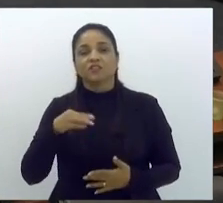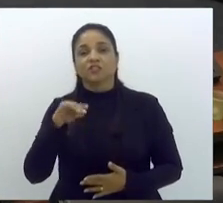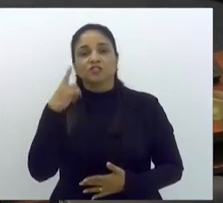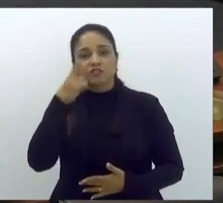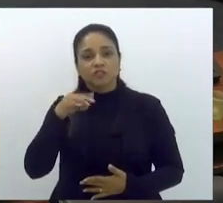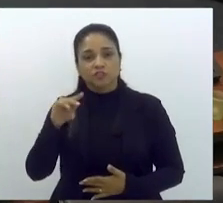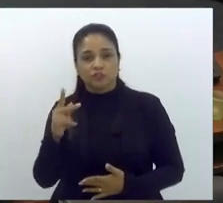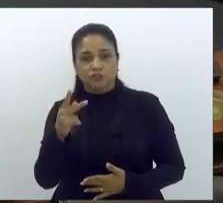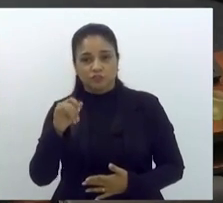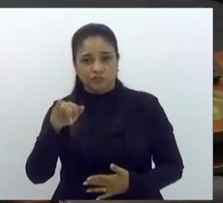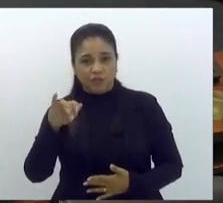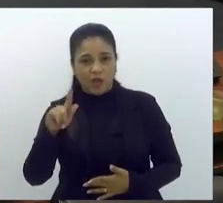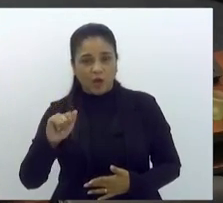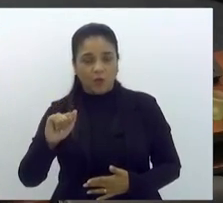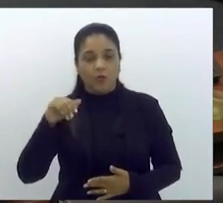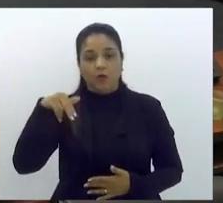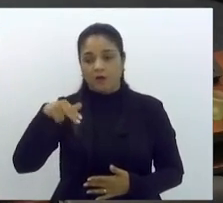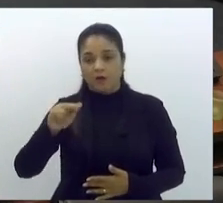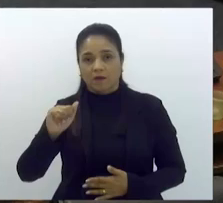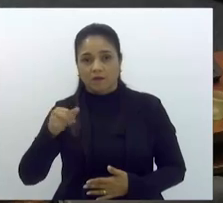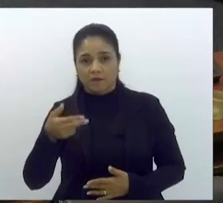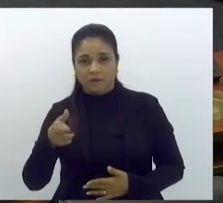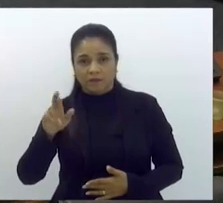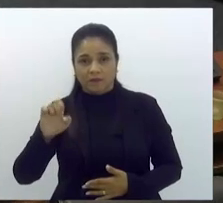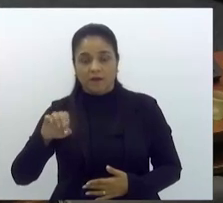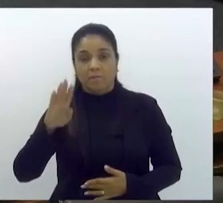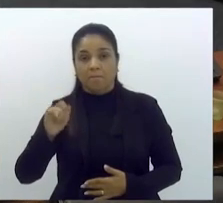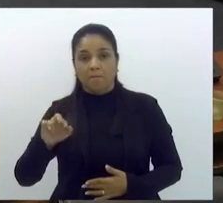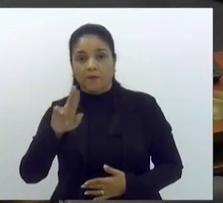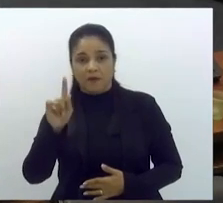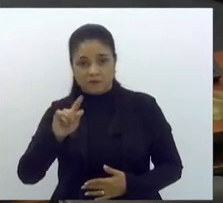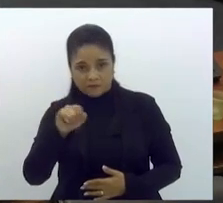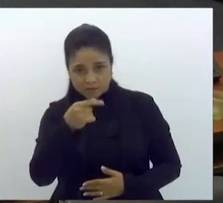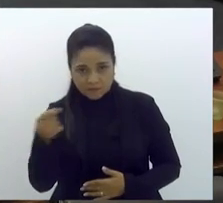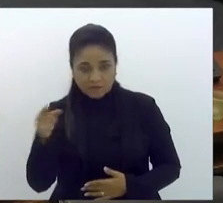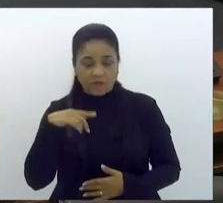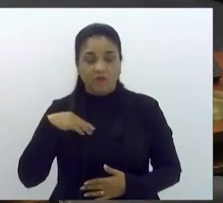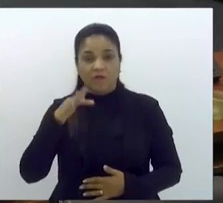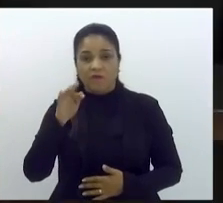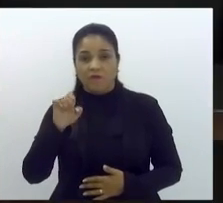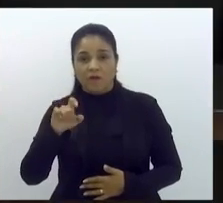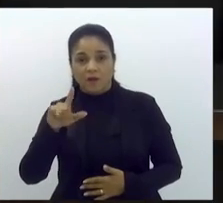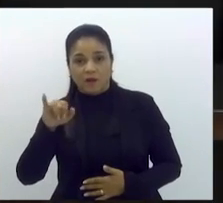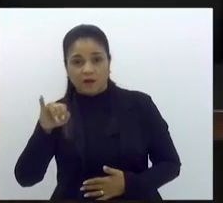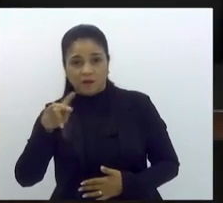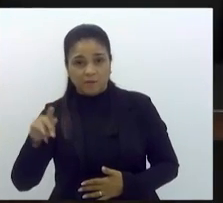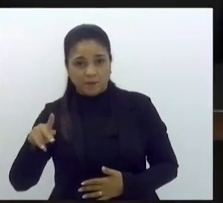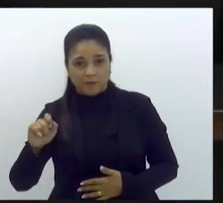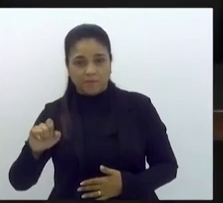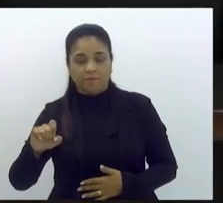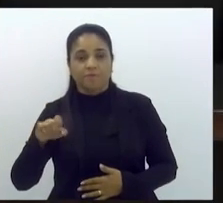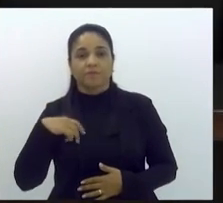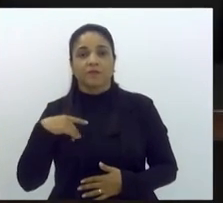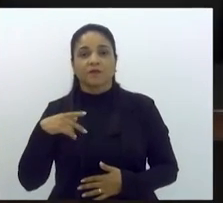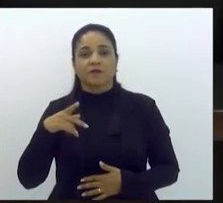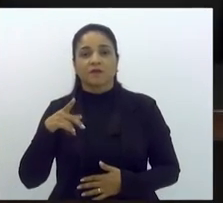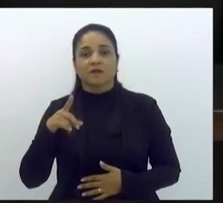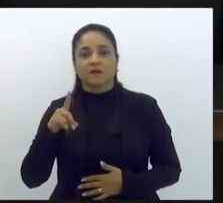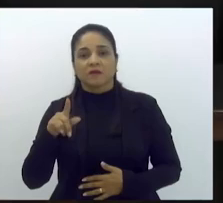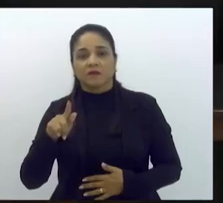Correia Deputado brasão Deputado Felipe pobel Deputado Guilherme